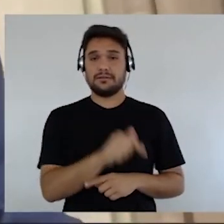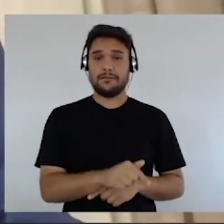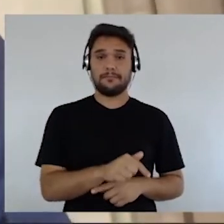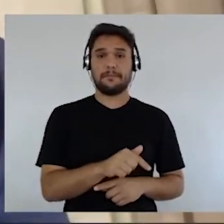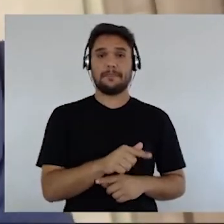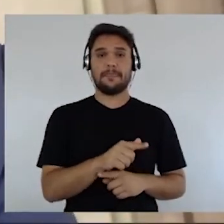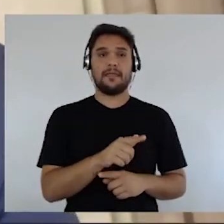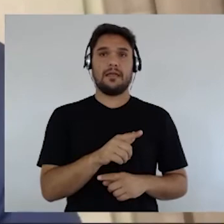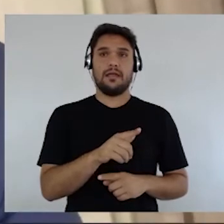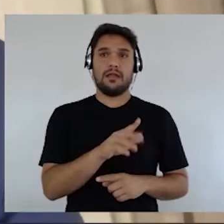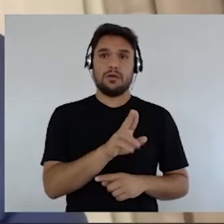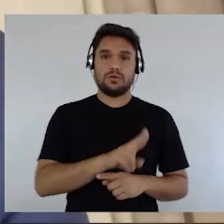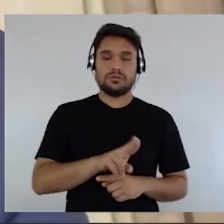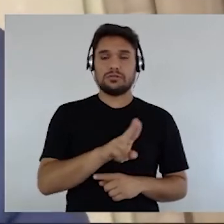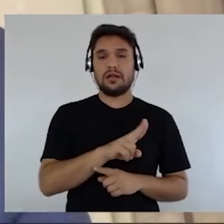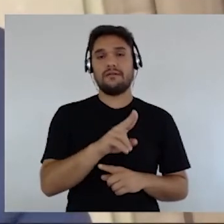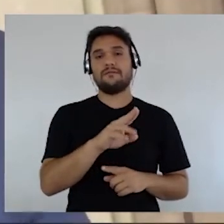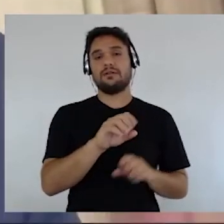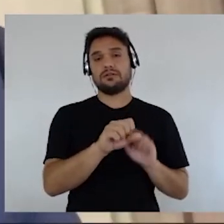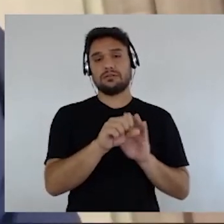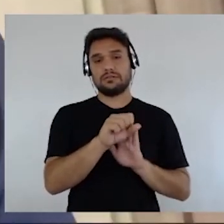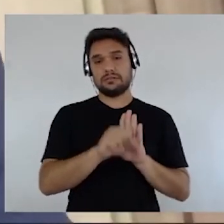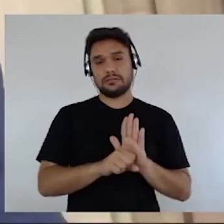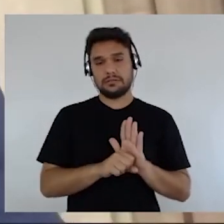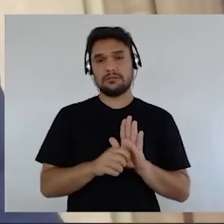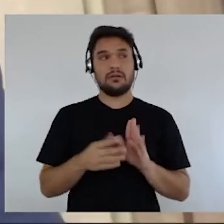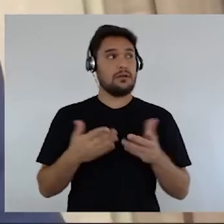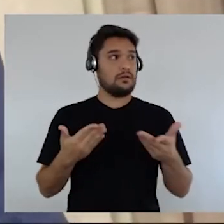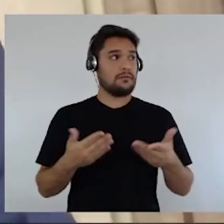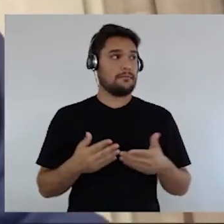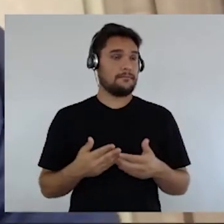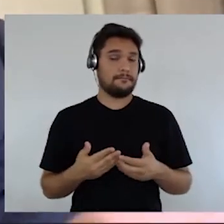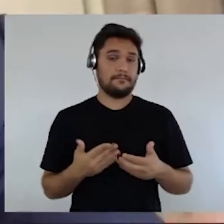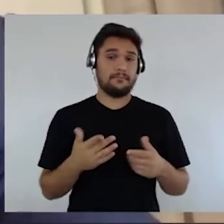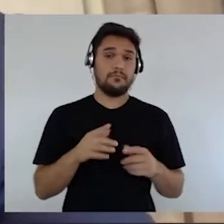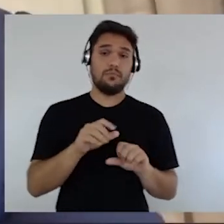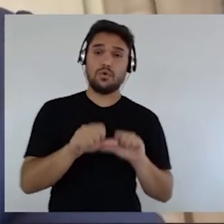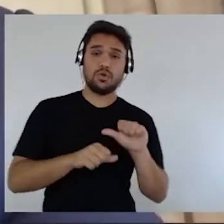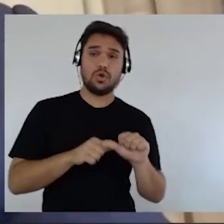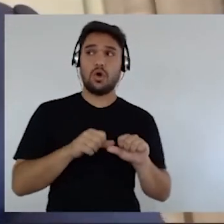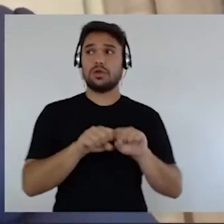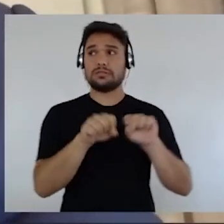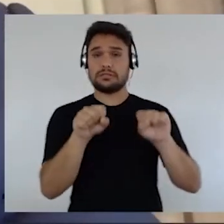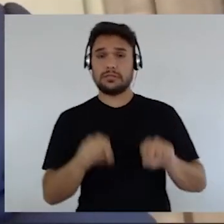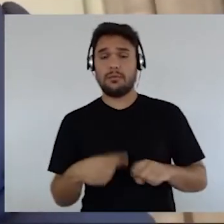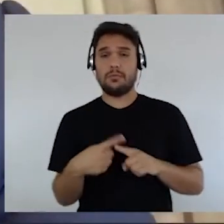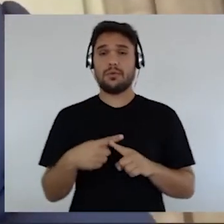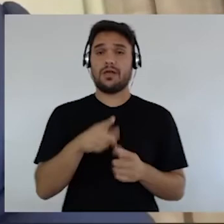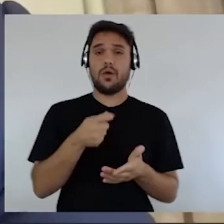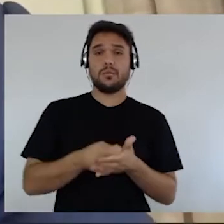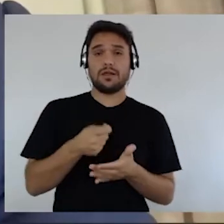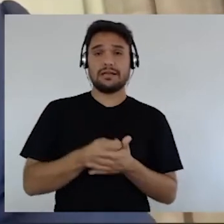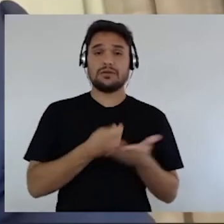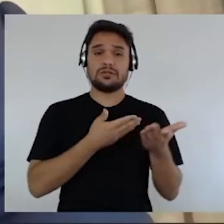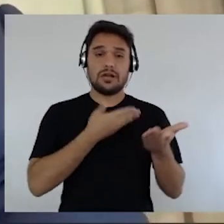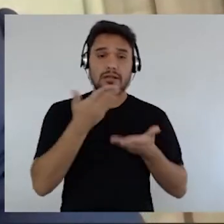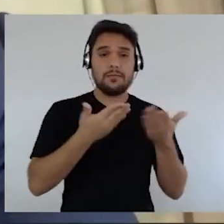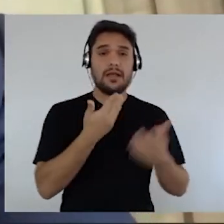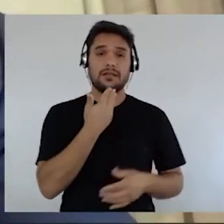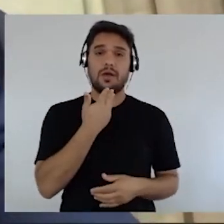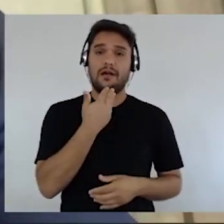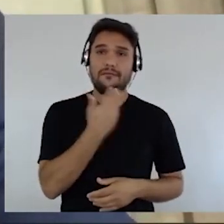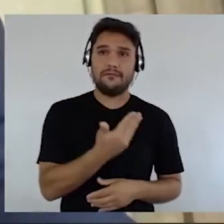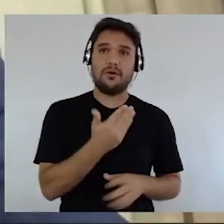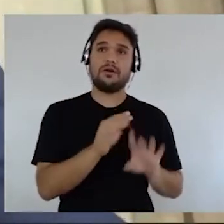que rege o produtor rural, o empresário rural. E mudou com a obrigação de tratamento